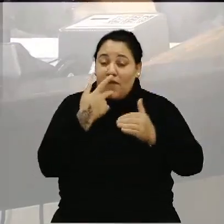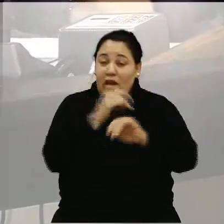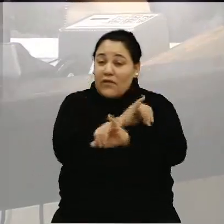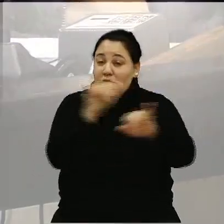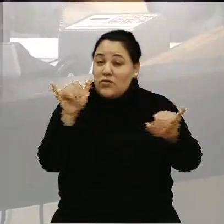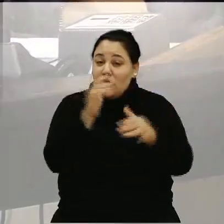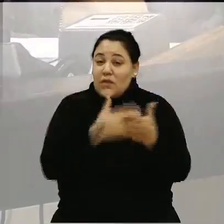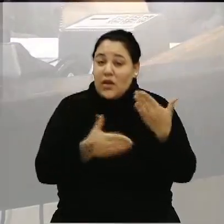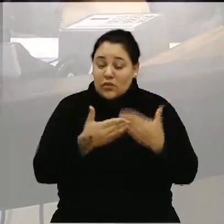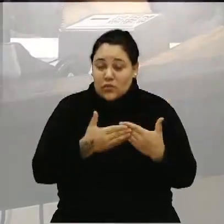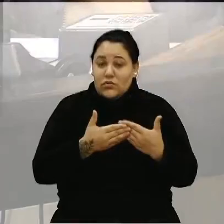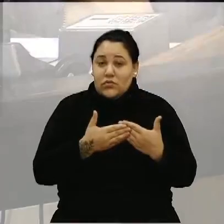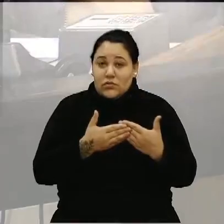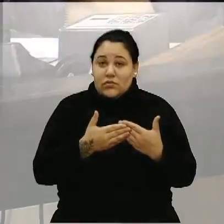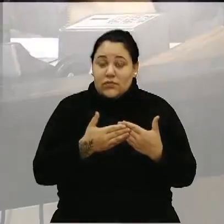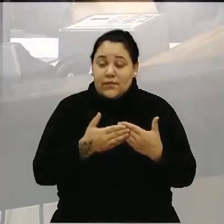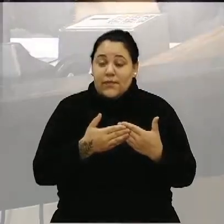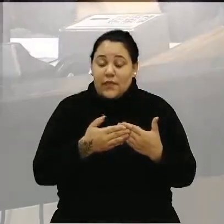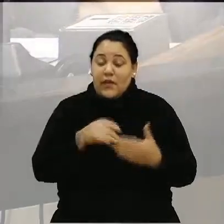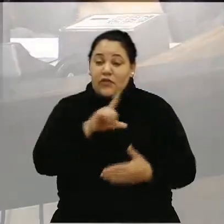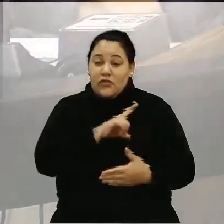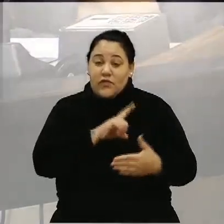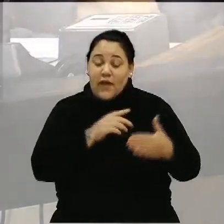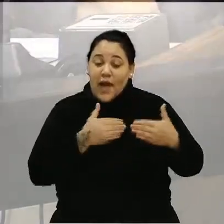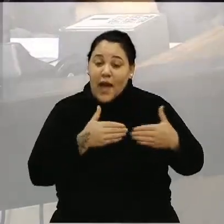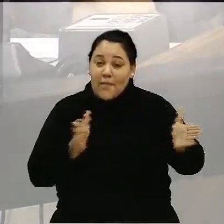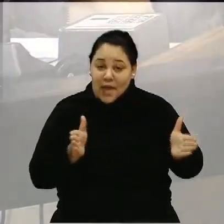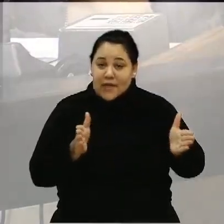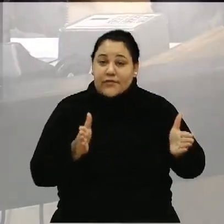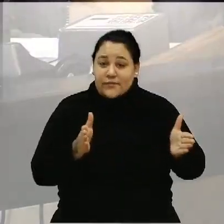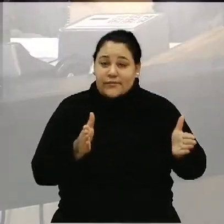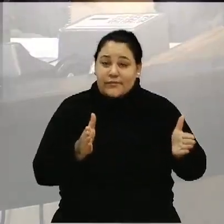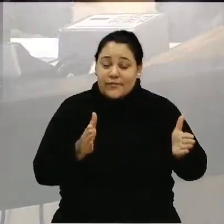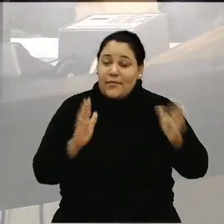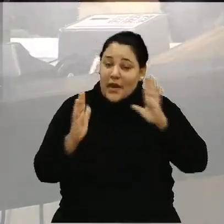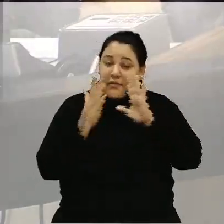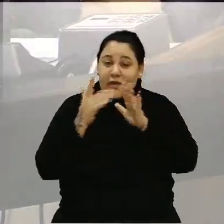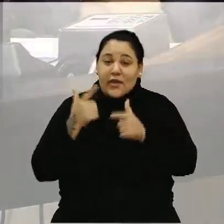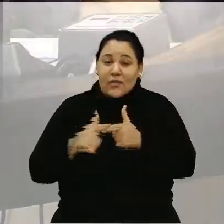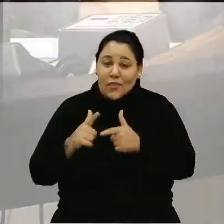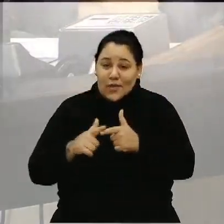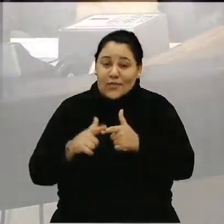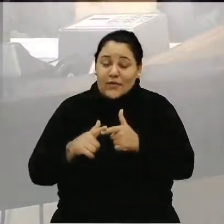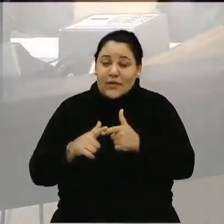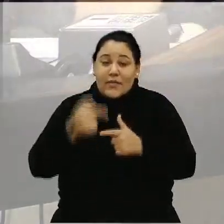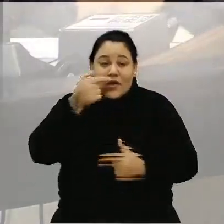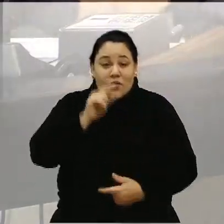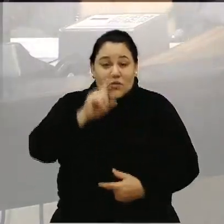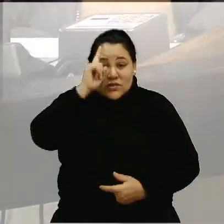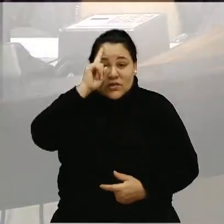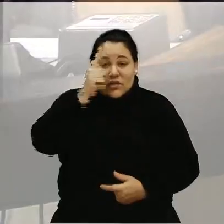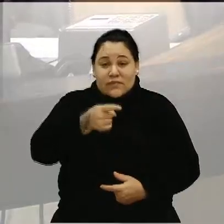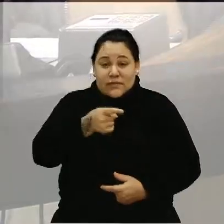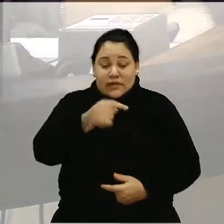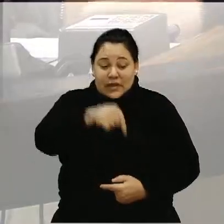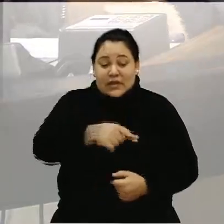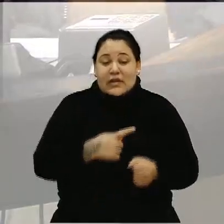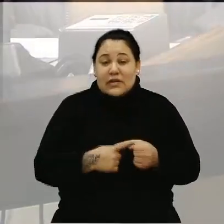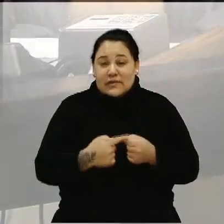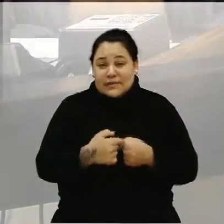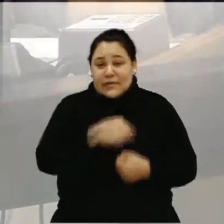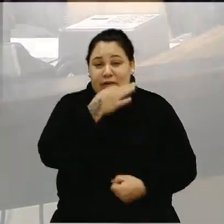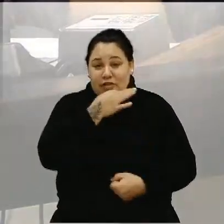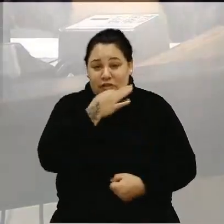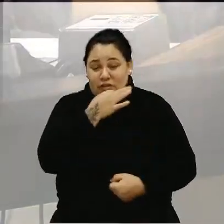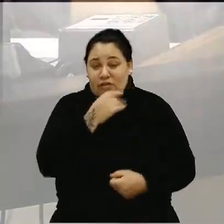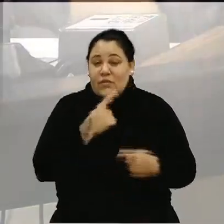que se colocarem à disposição do pleito para governar nossa cidade, porque não vai